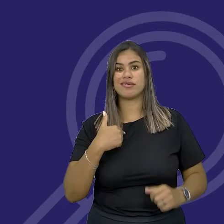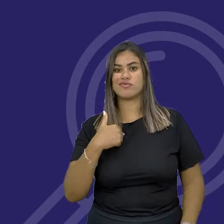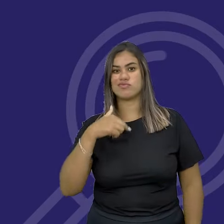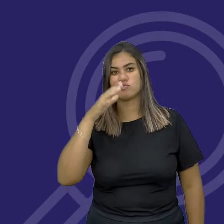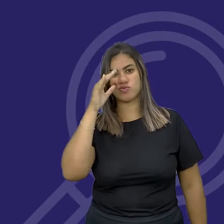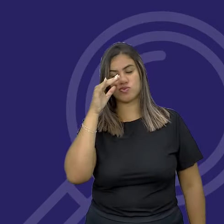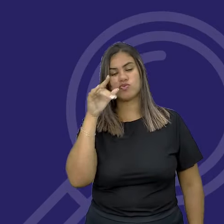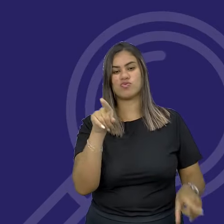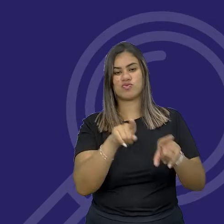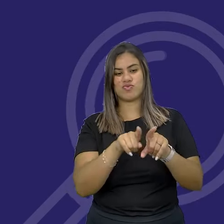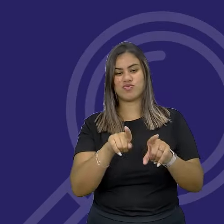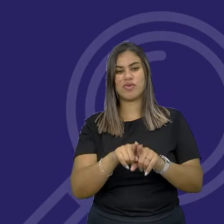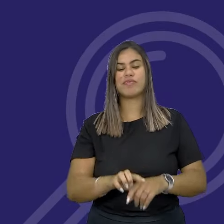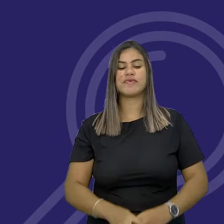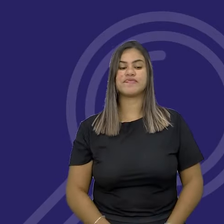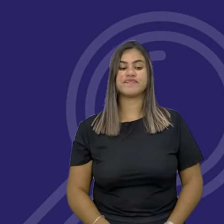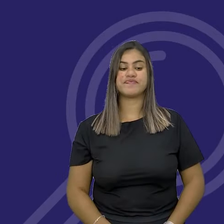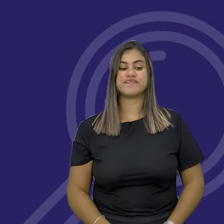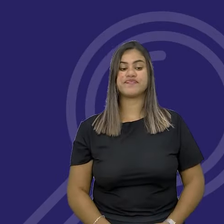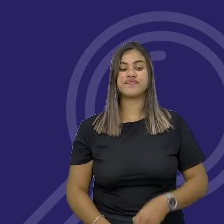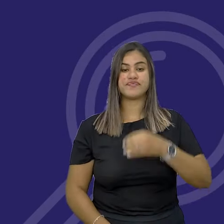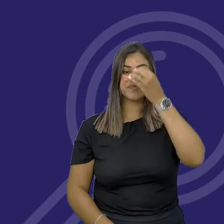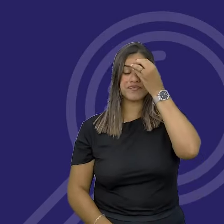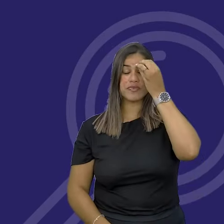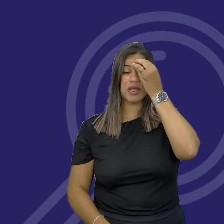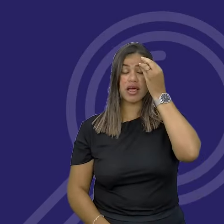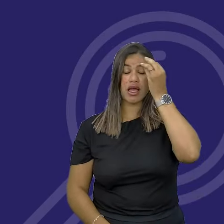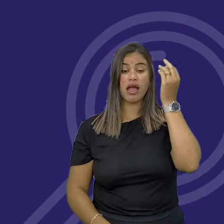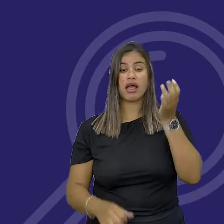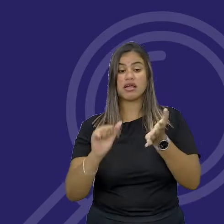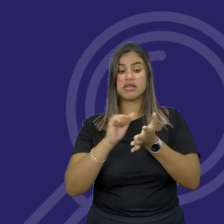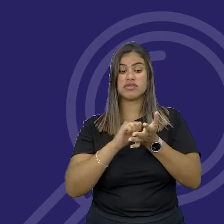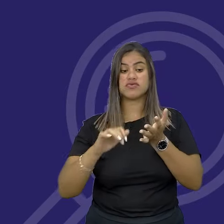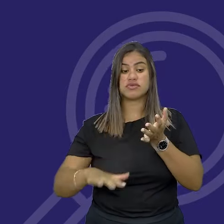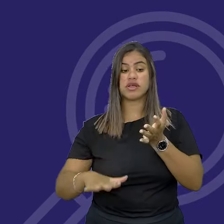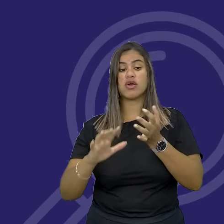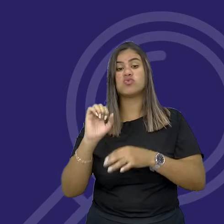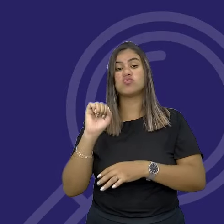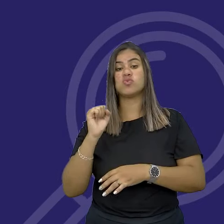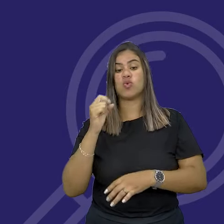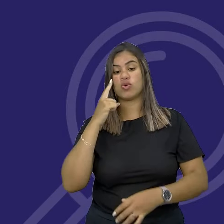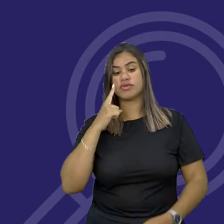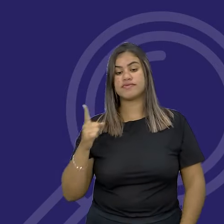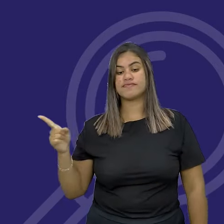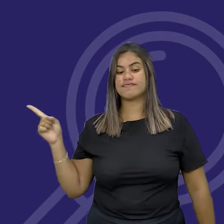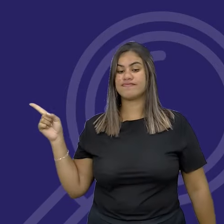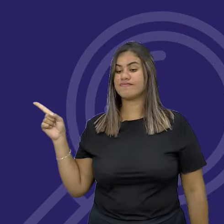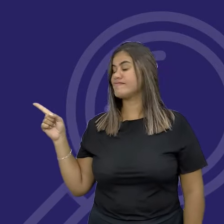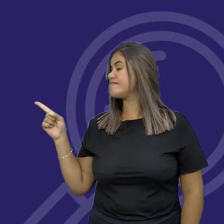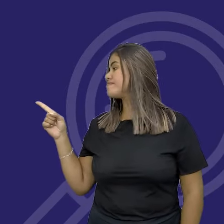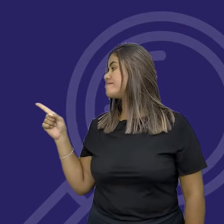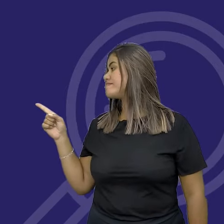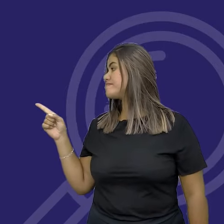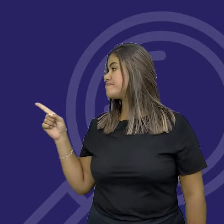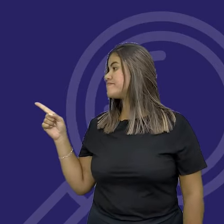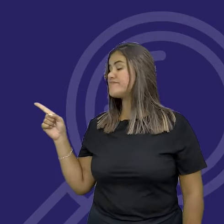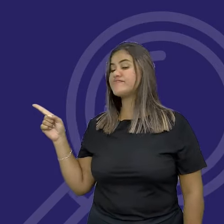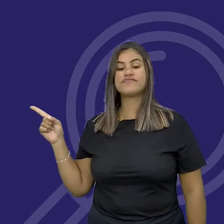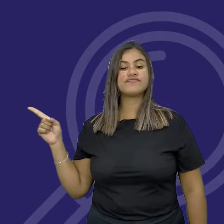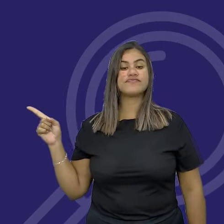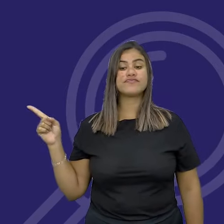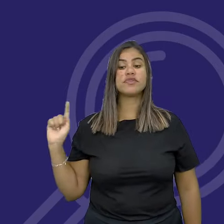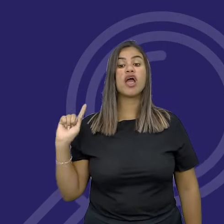assunto. A terceira atividade, que é a atividade 8, né, da aula 7 e 8, ela é